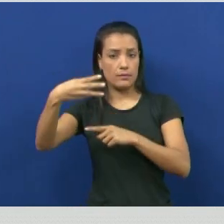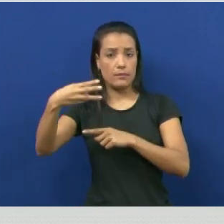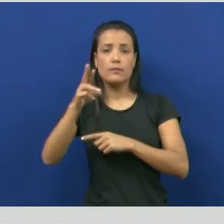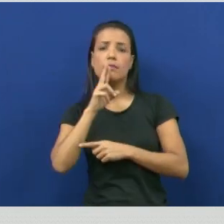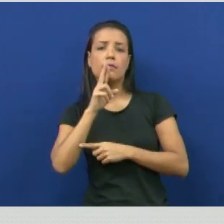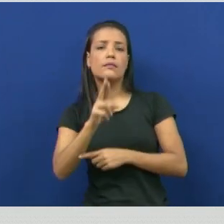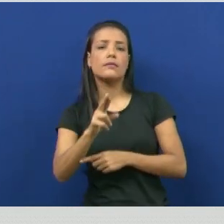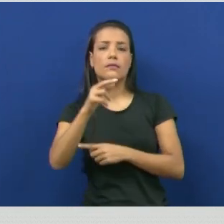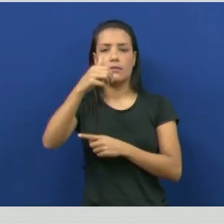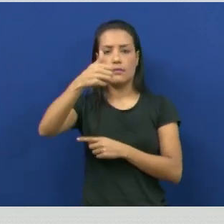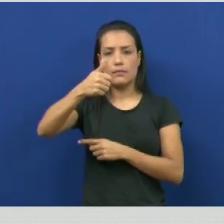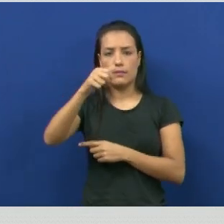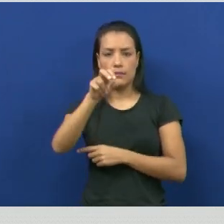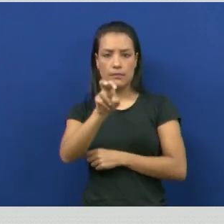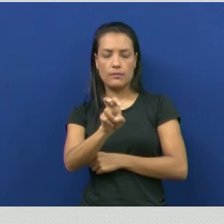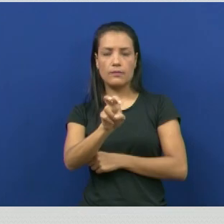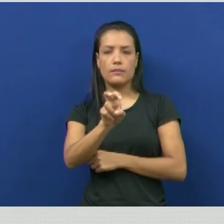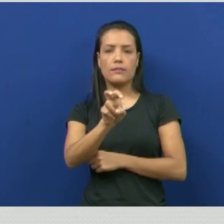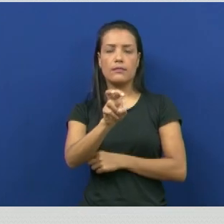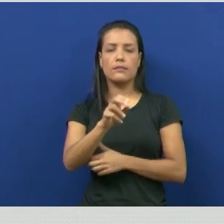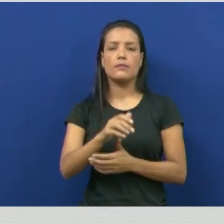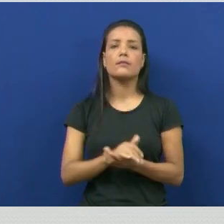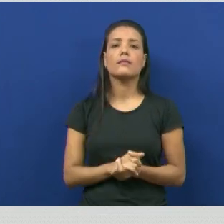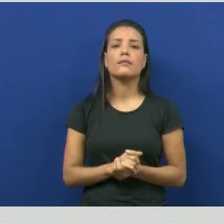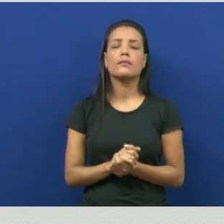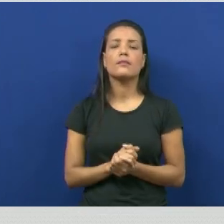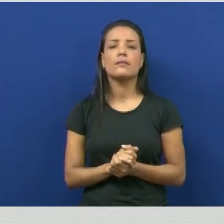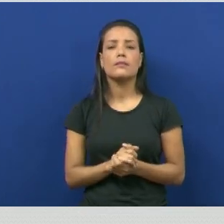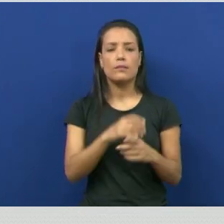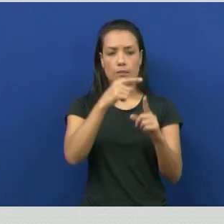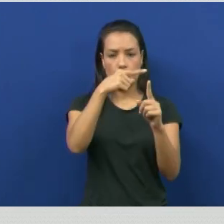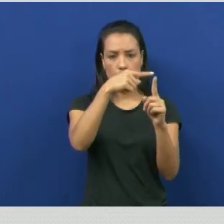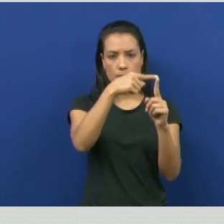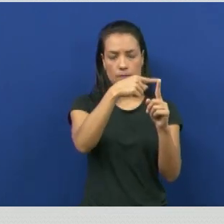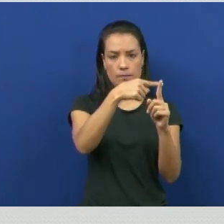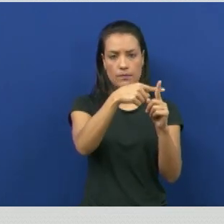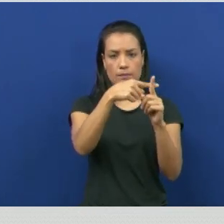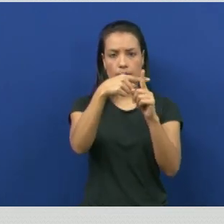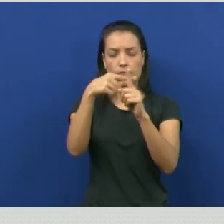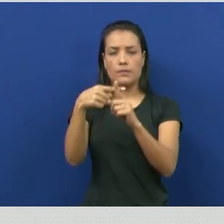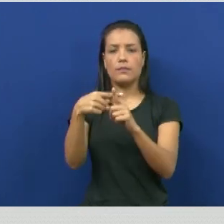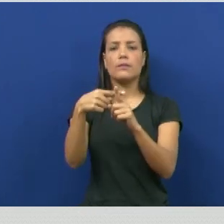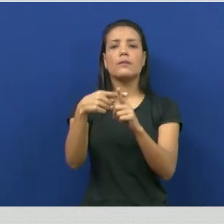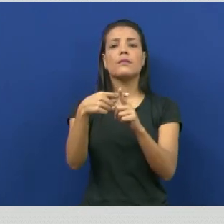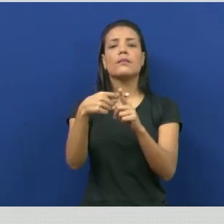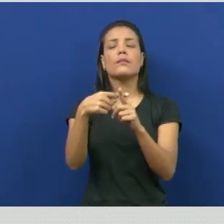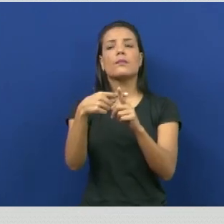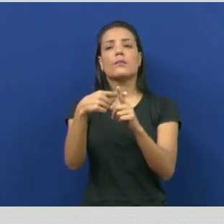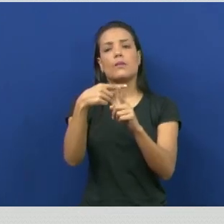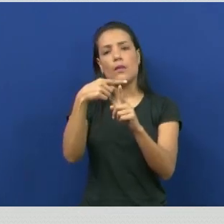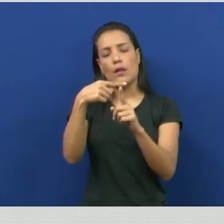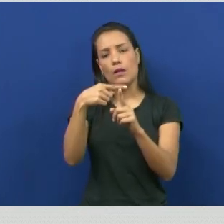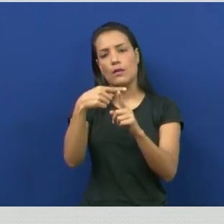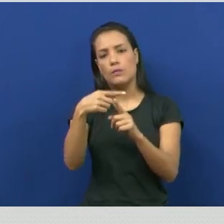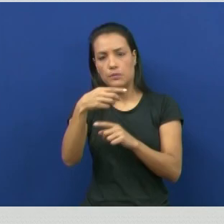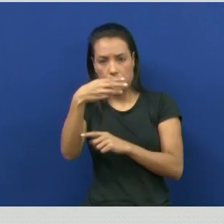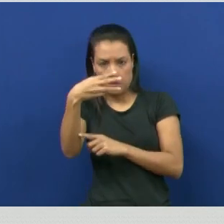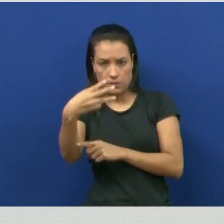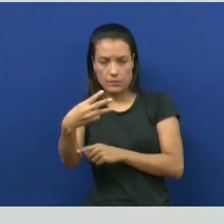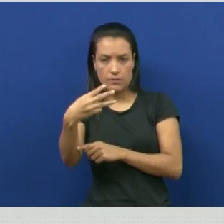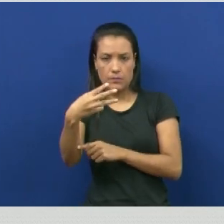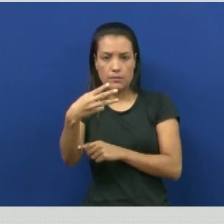15. E aí o meu mais das minhas duas parcelas, o mais do 3 e o menos do